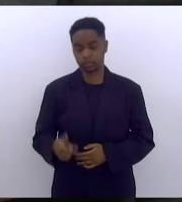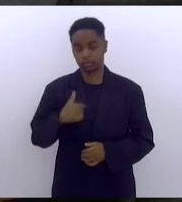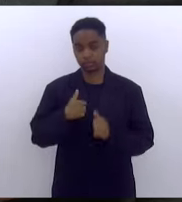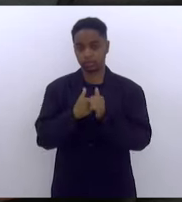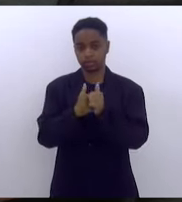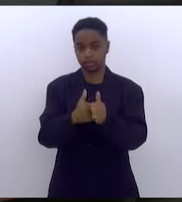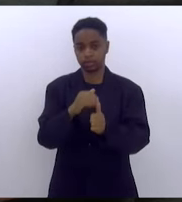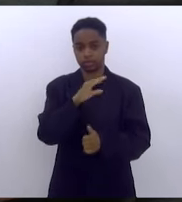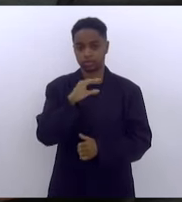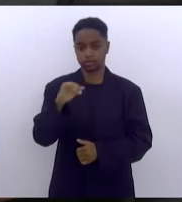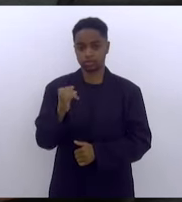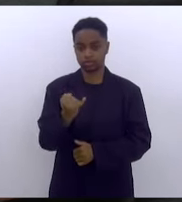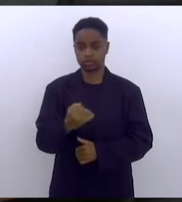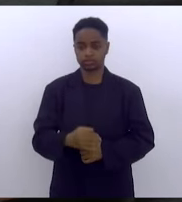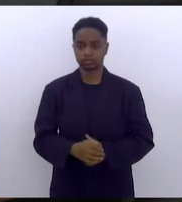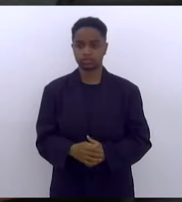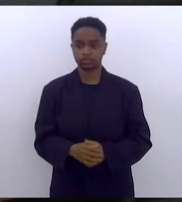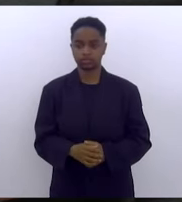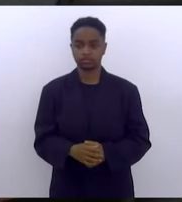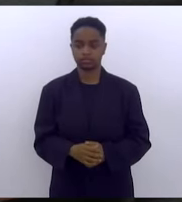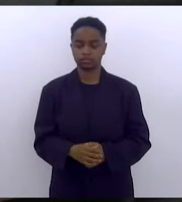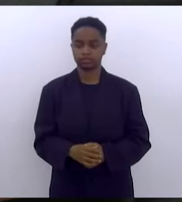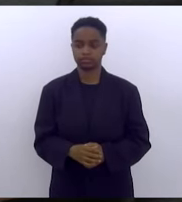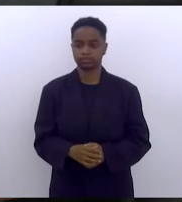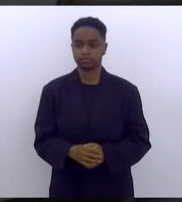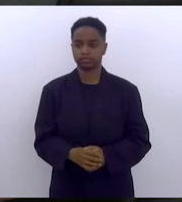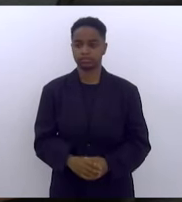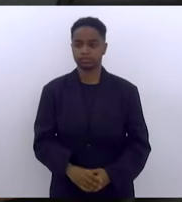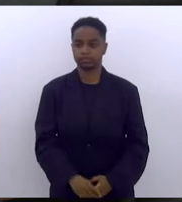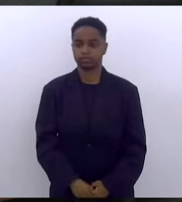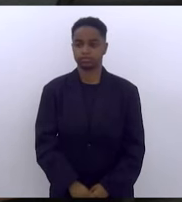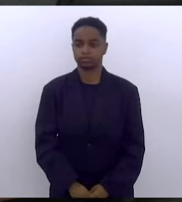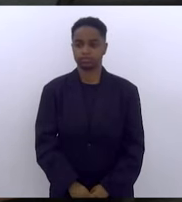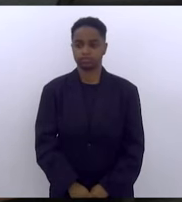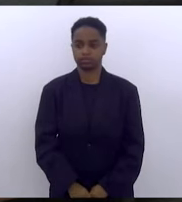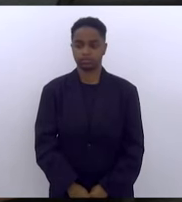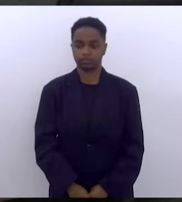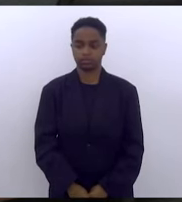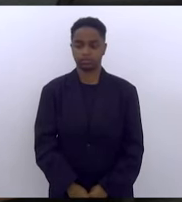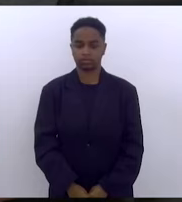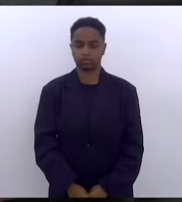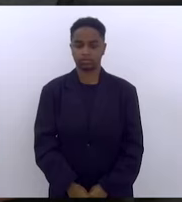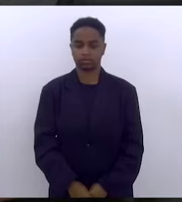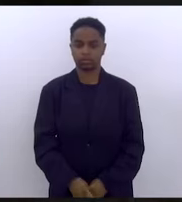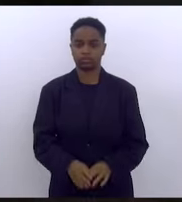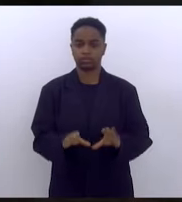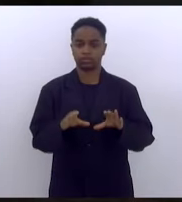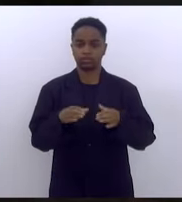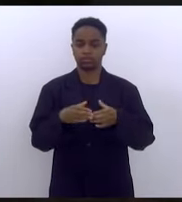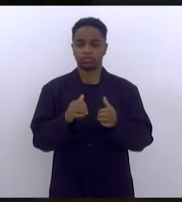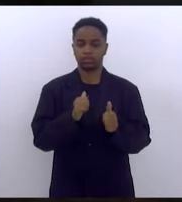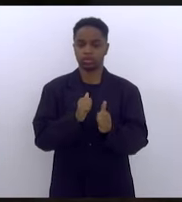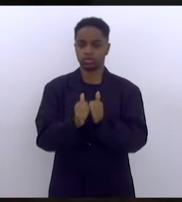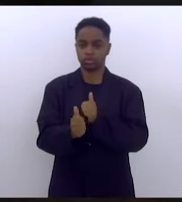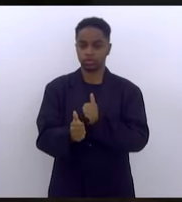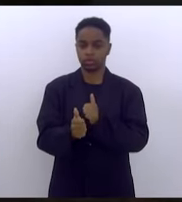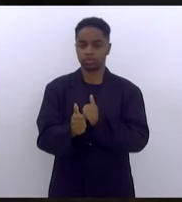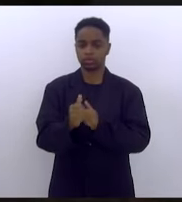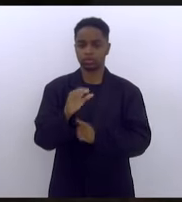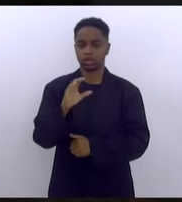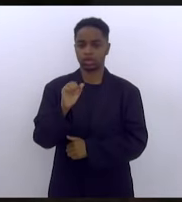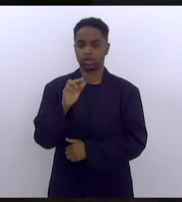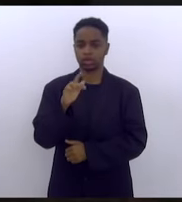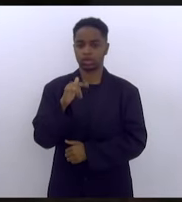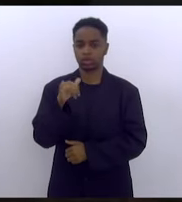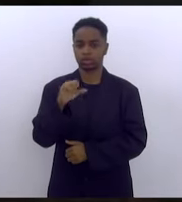o parecer da CCJ. Muito obrigado, deputado. Pela Comissão de Esporte e Lazer, Carlinho do